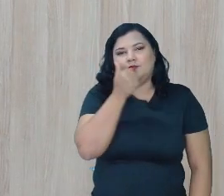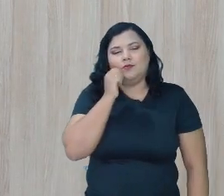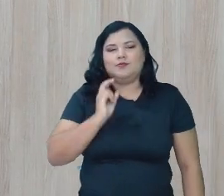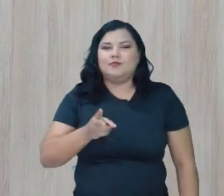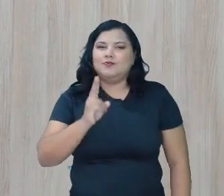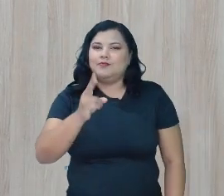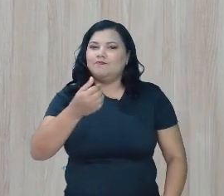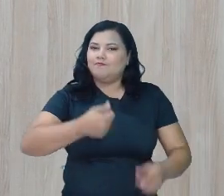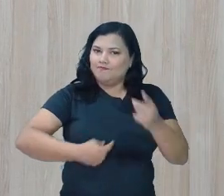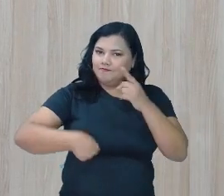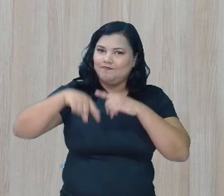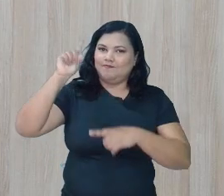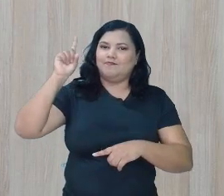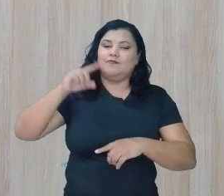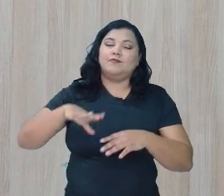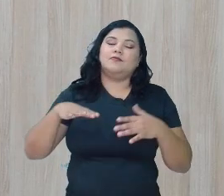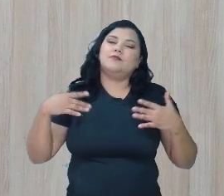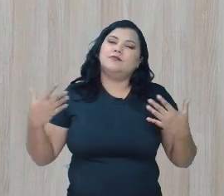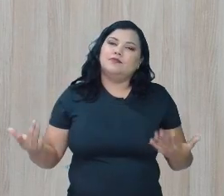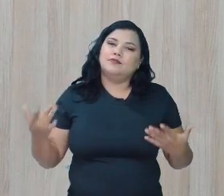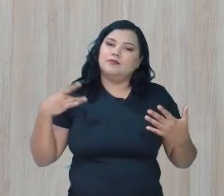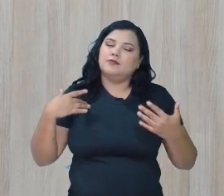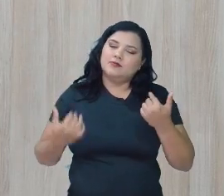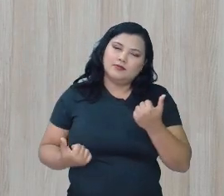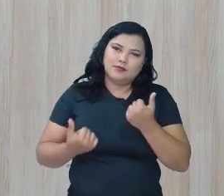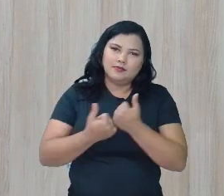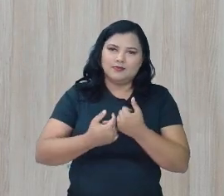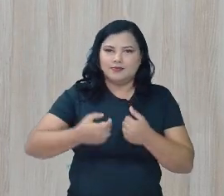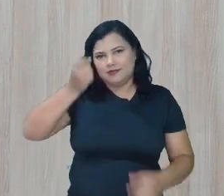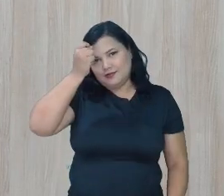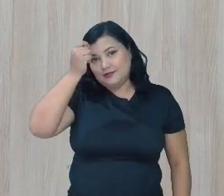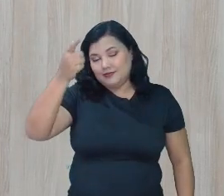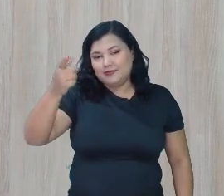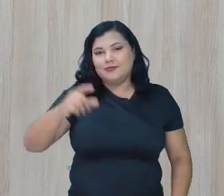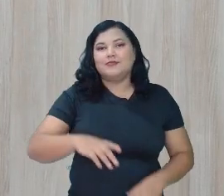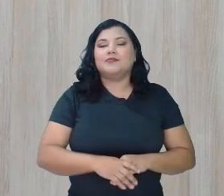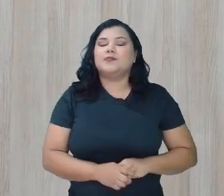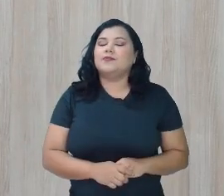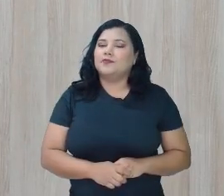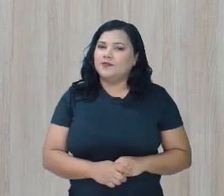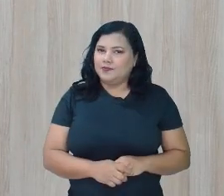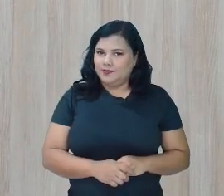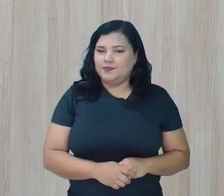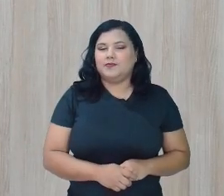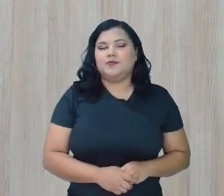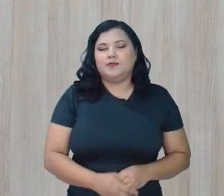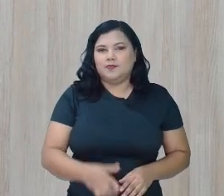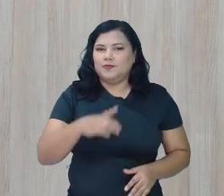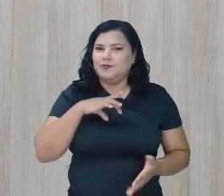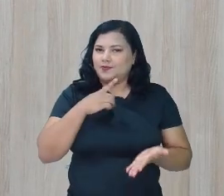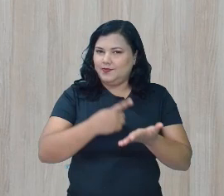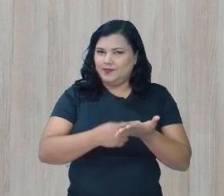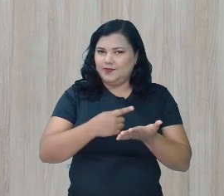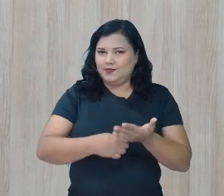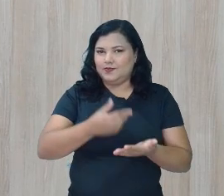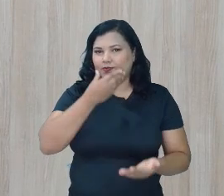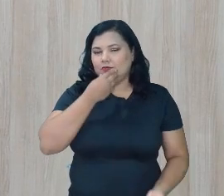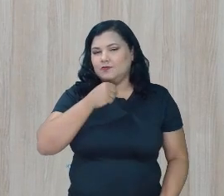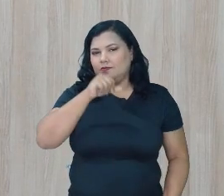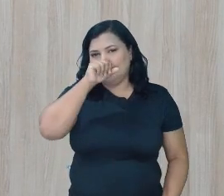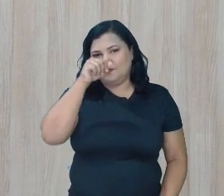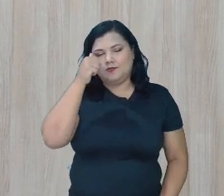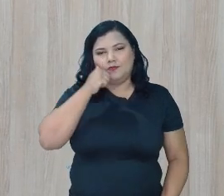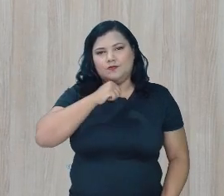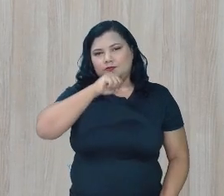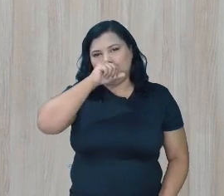sai ganhando. Então, reforça essa ideia aí, assume o seu compromisso aí, pai, mãe,